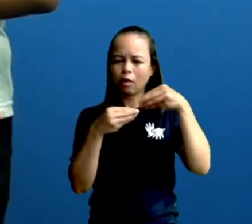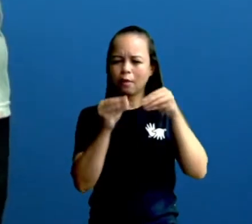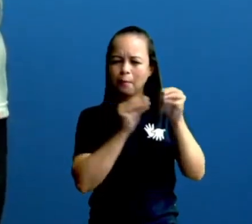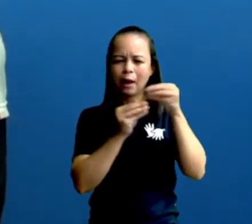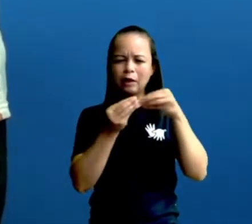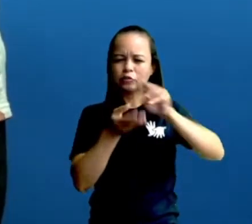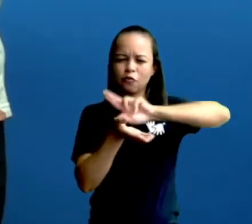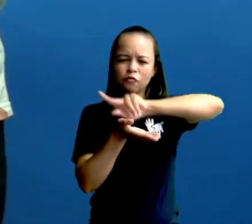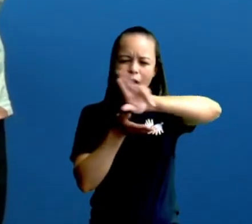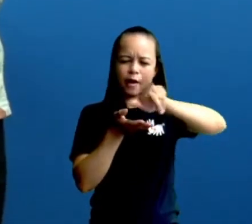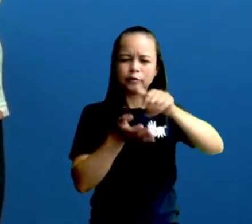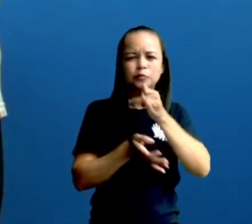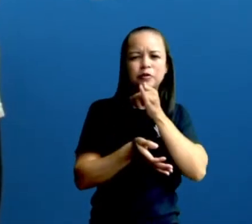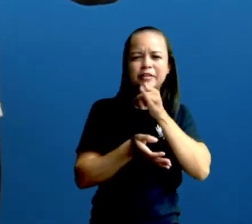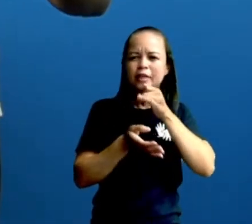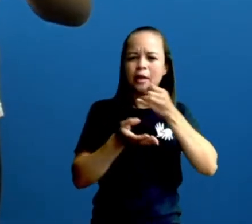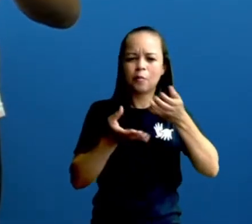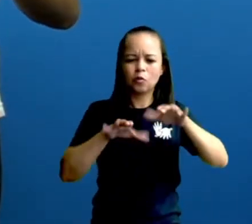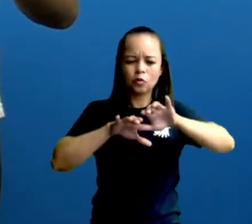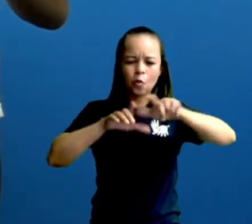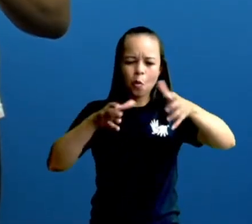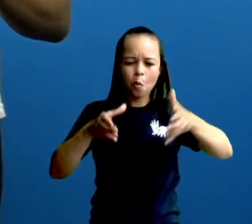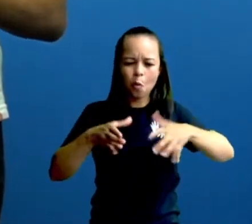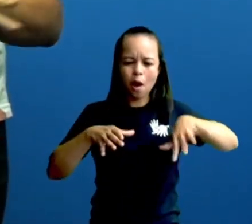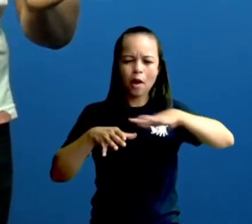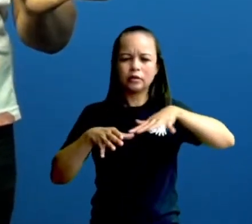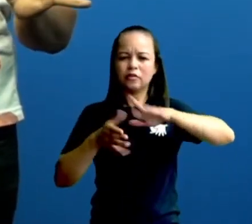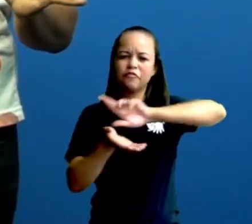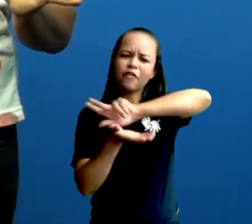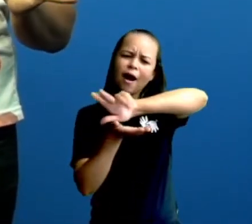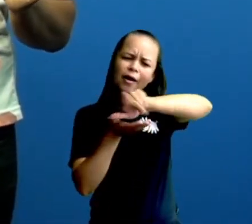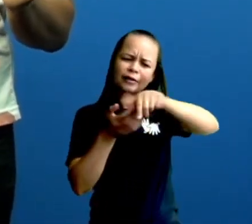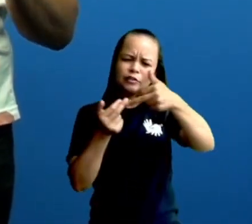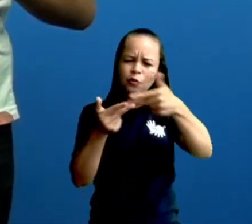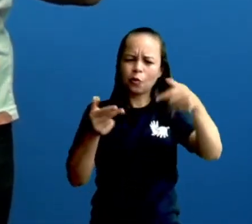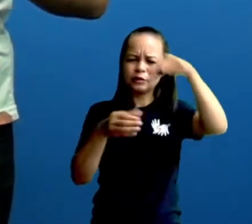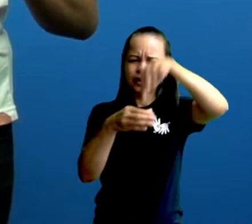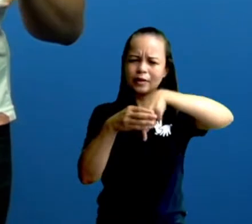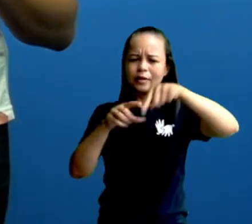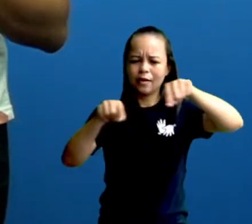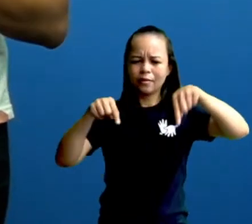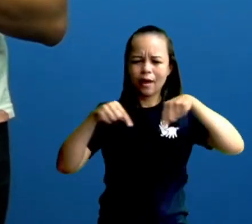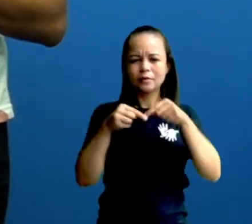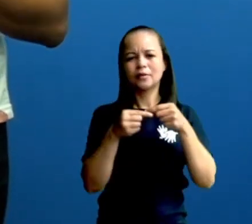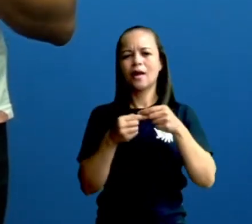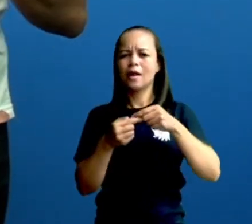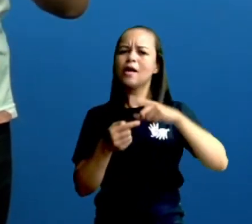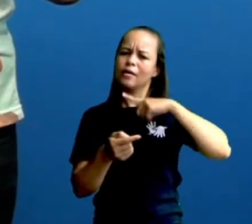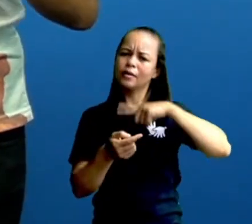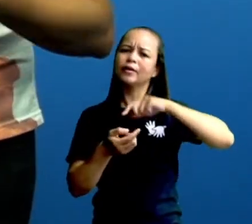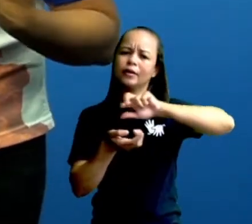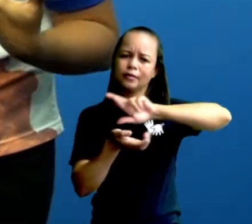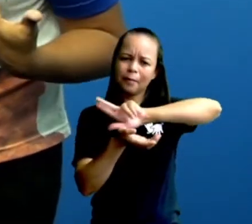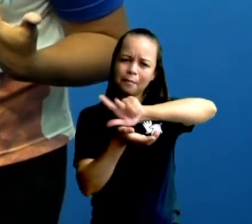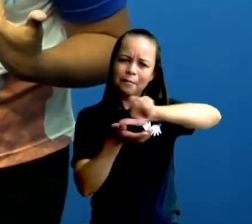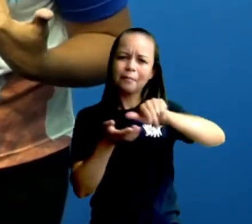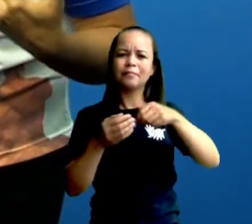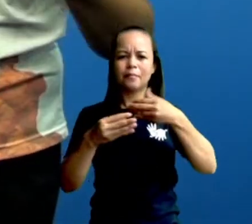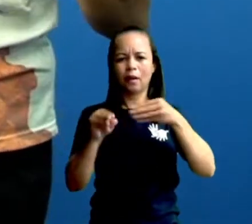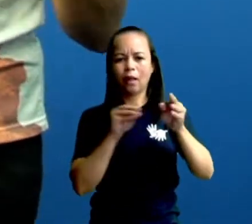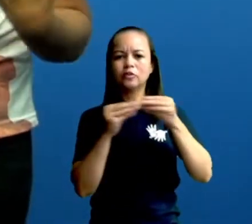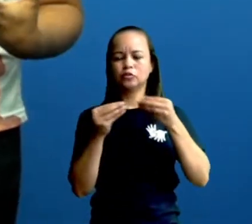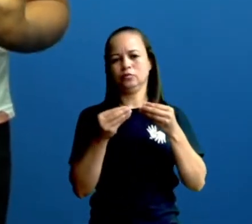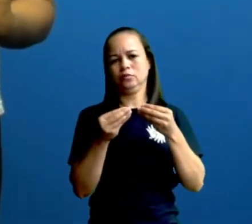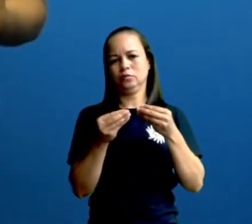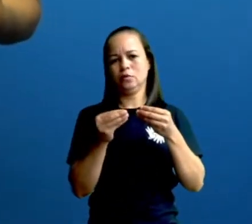ter certeza, gente. Aqui eu tenho um monte de materiais aqui no estúdio que é feito de plástico. Muita coisa. Ó. O próprio microfone que eu estou usando